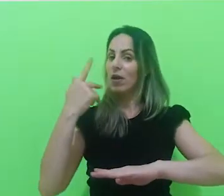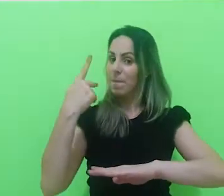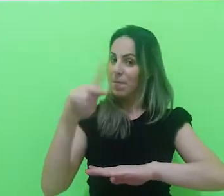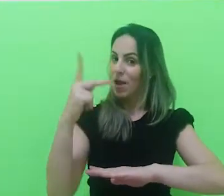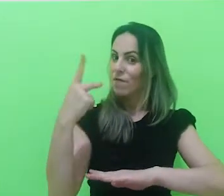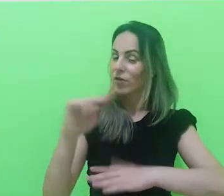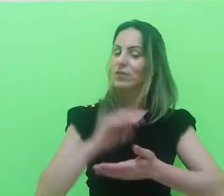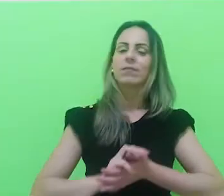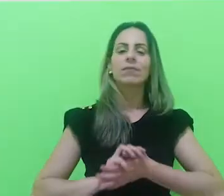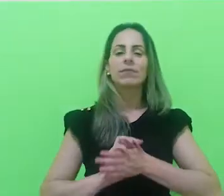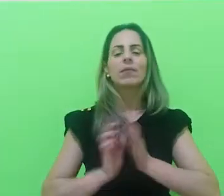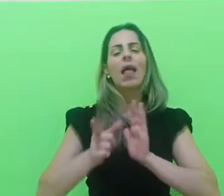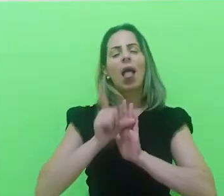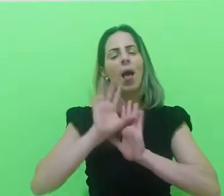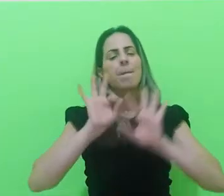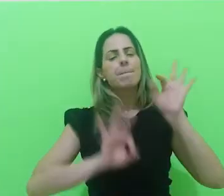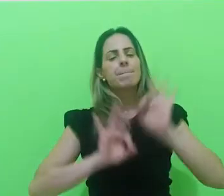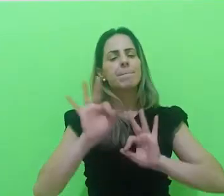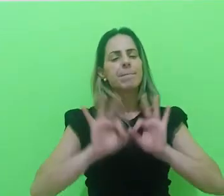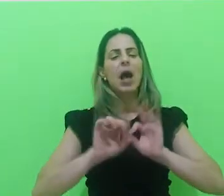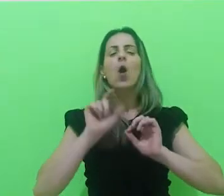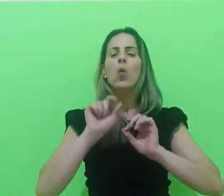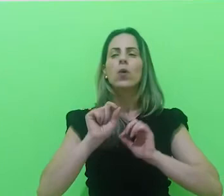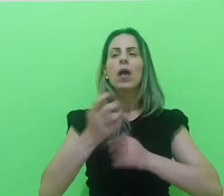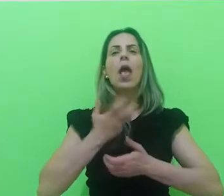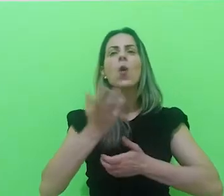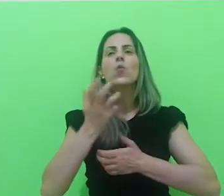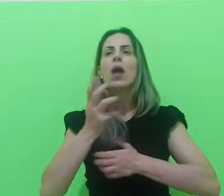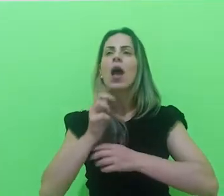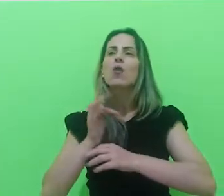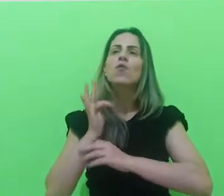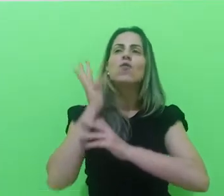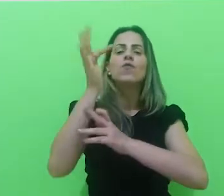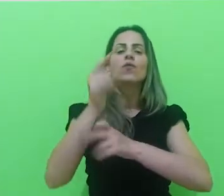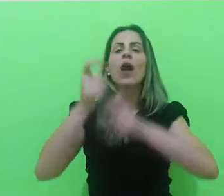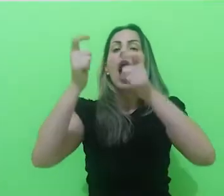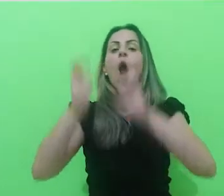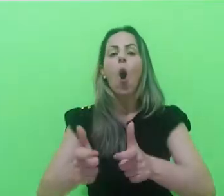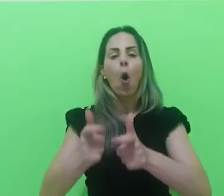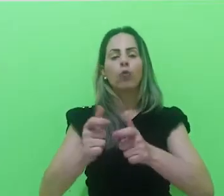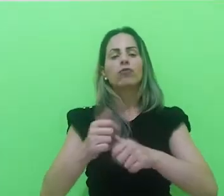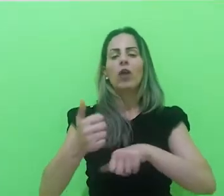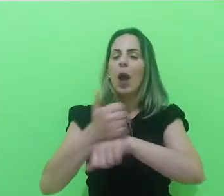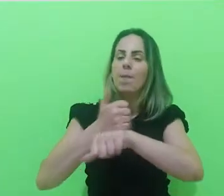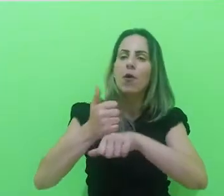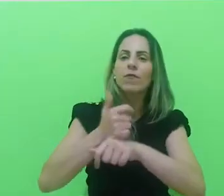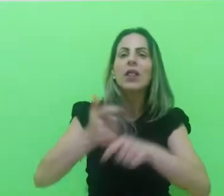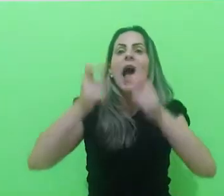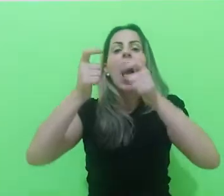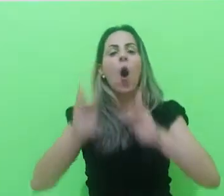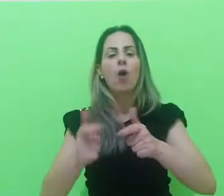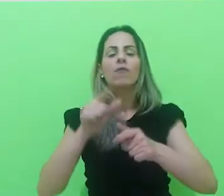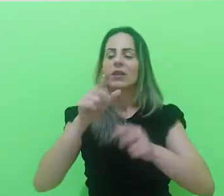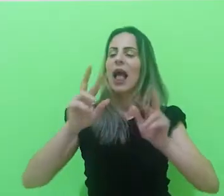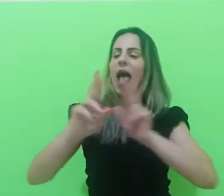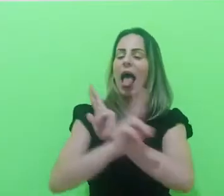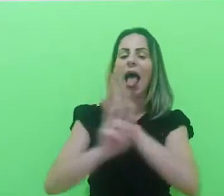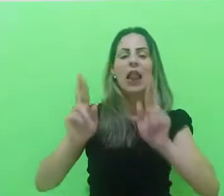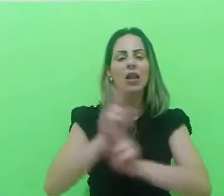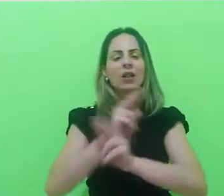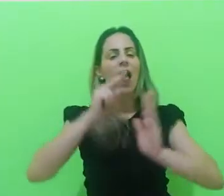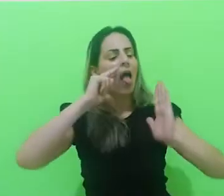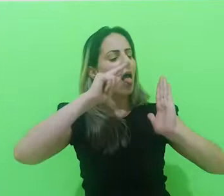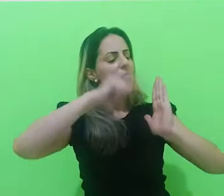Comece a projetar onde você quer chegar, projete a profissão que você quer fazer e comece a se relacionar, lendo a